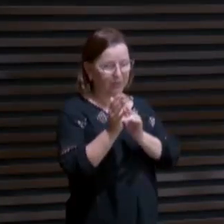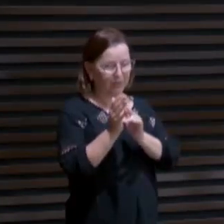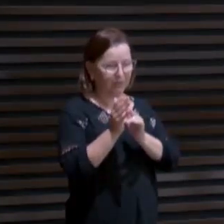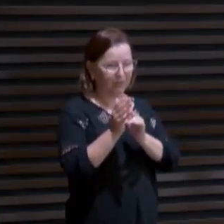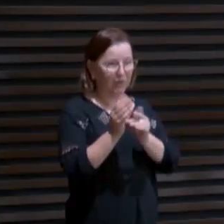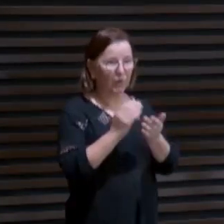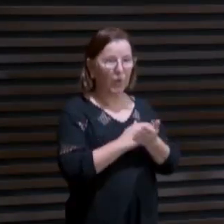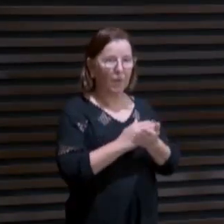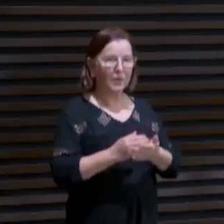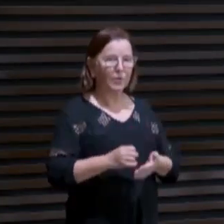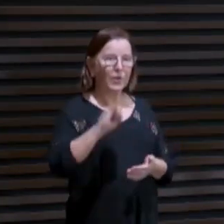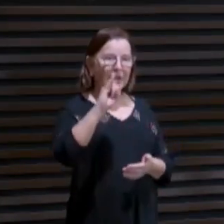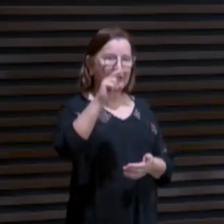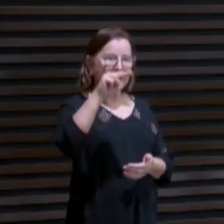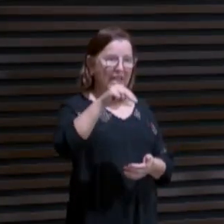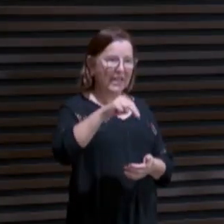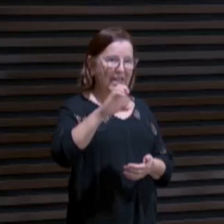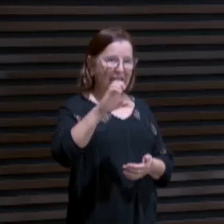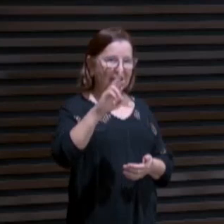que é increpar?